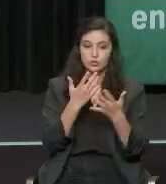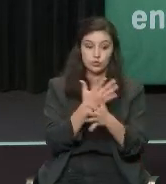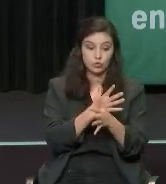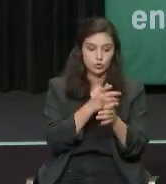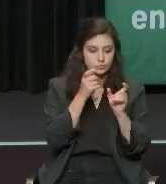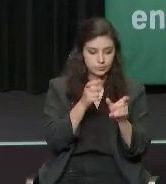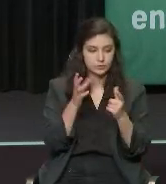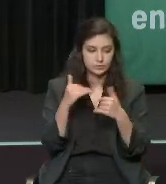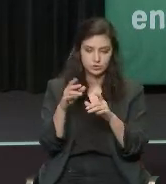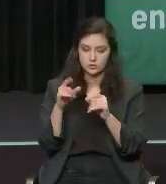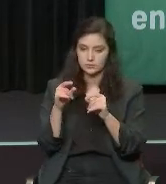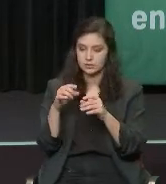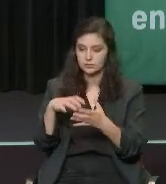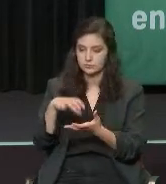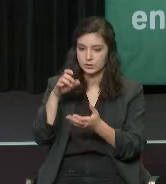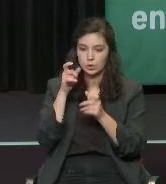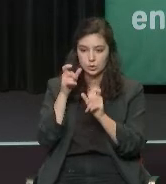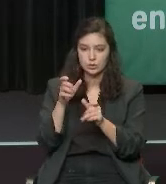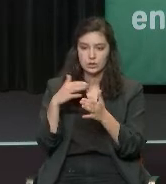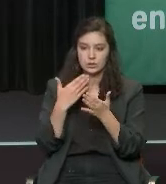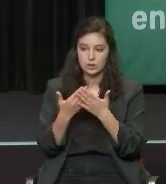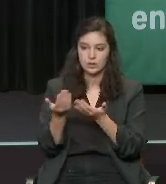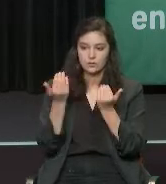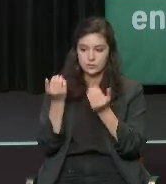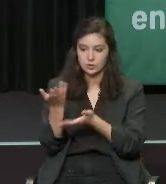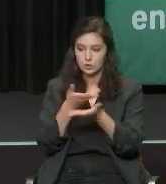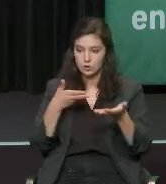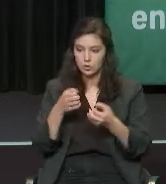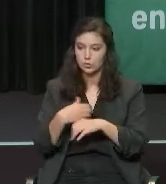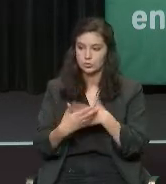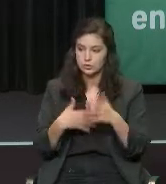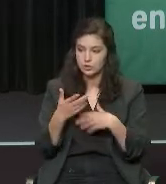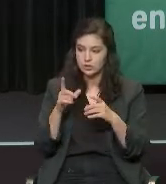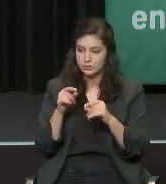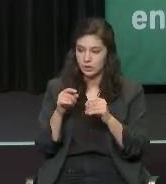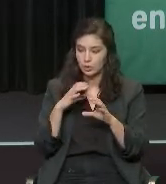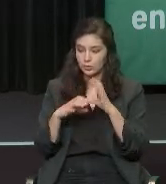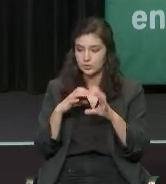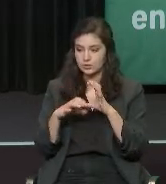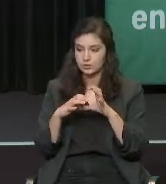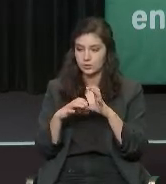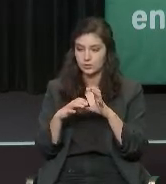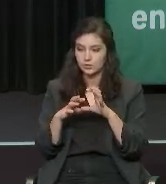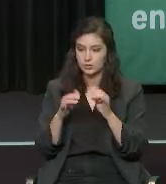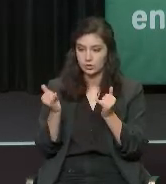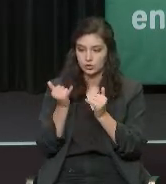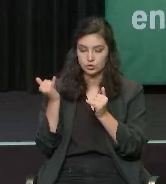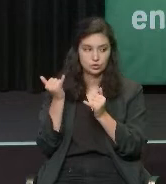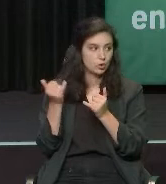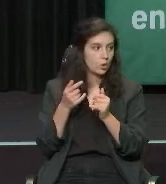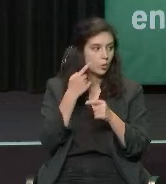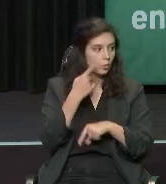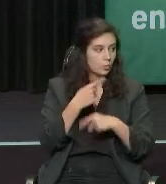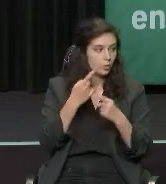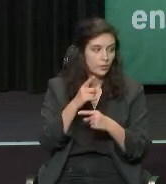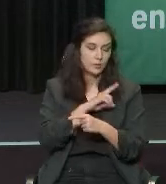na governança do edifício, e por governança é a troca de informação, processos e comunicação entre as instituições públicas e privadas